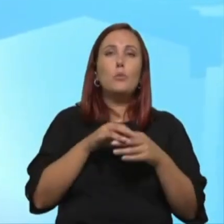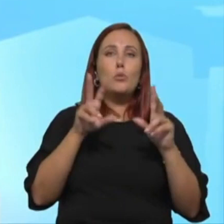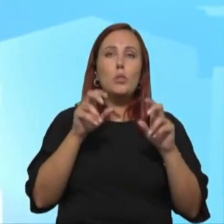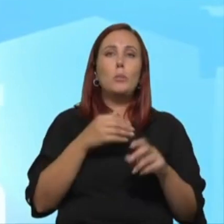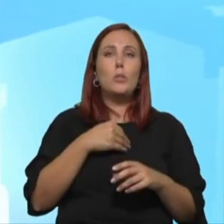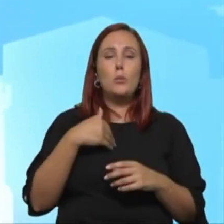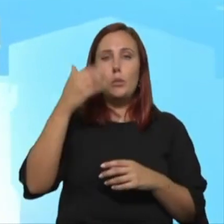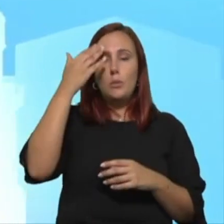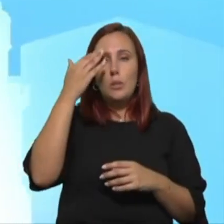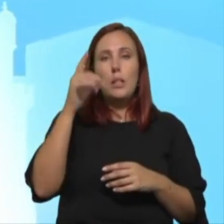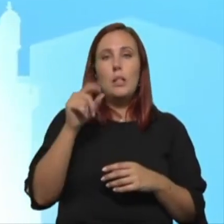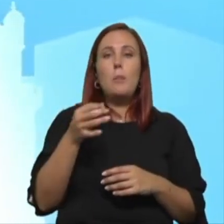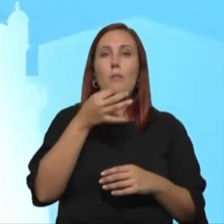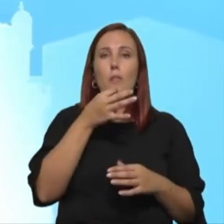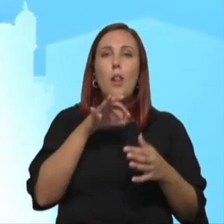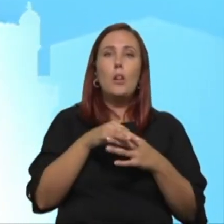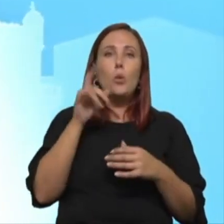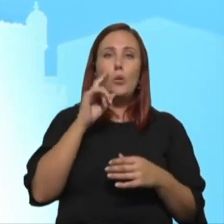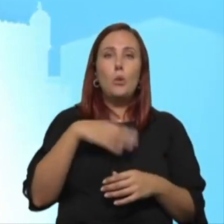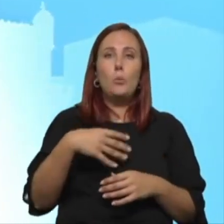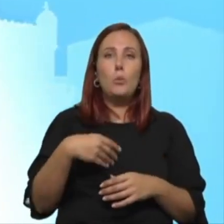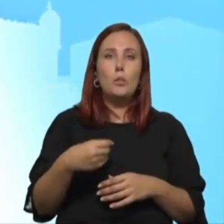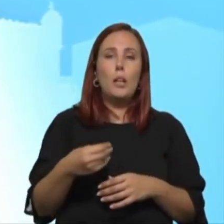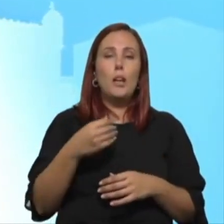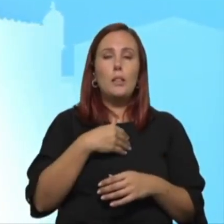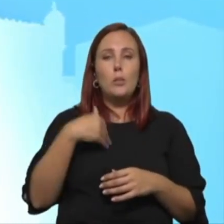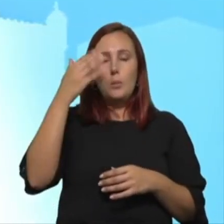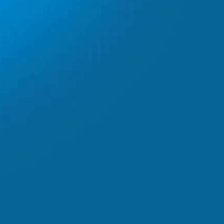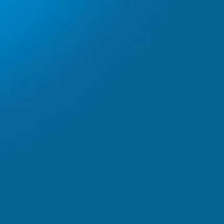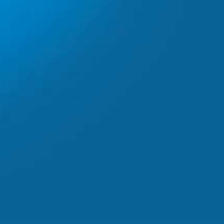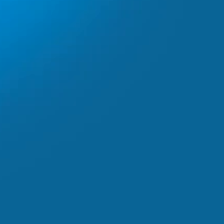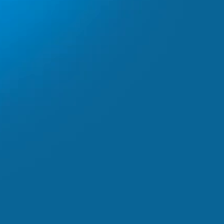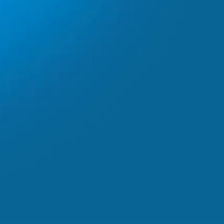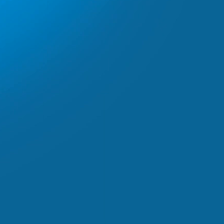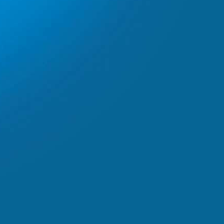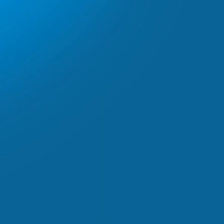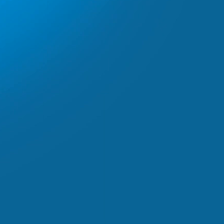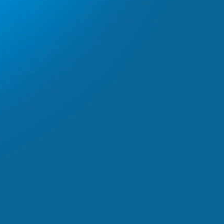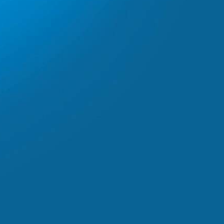mental e abordando também este Dia Mundial da Saúde Mental. Obrigada. Muitíssimo obrigada. Muito obrigada.